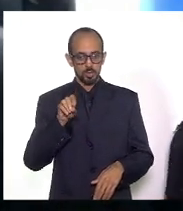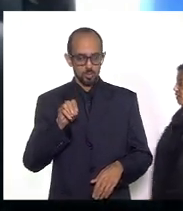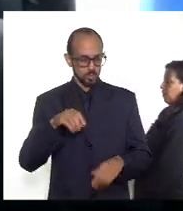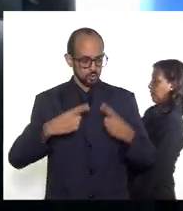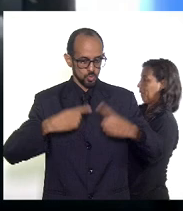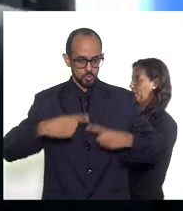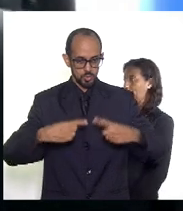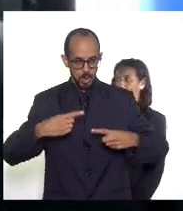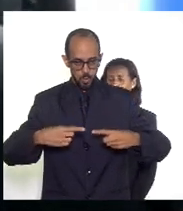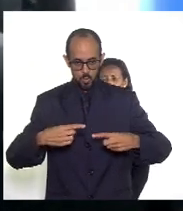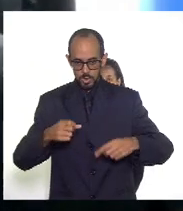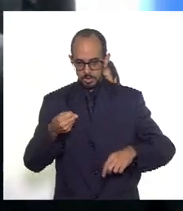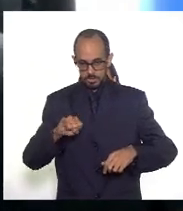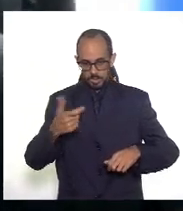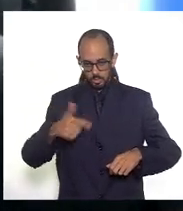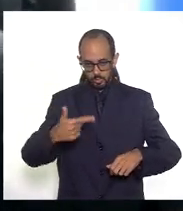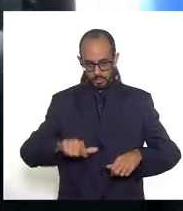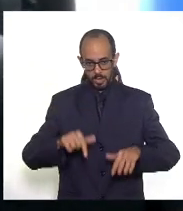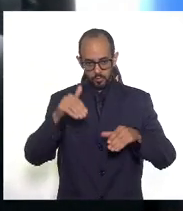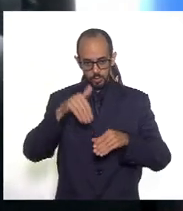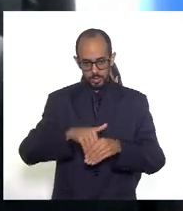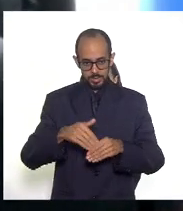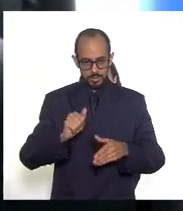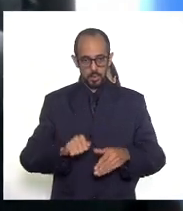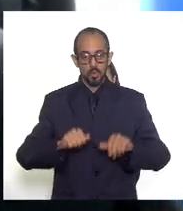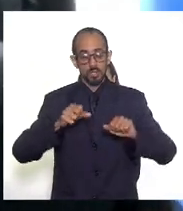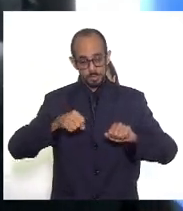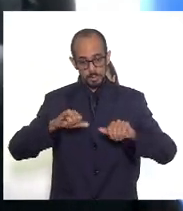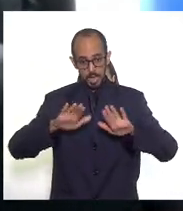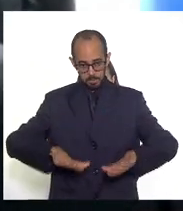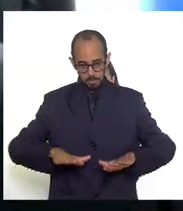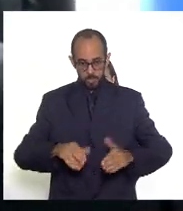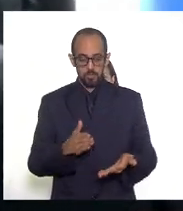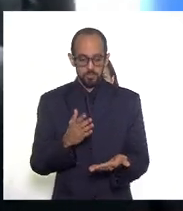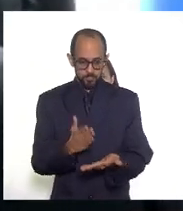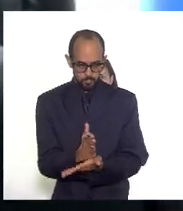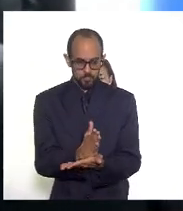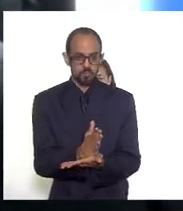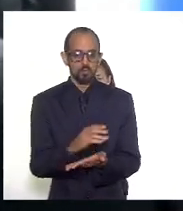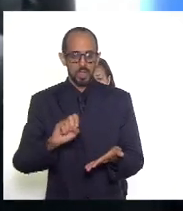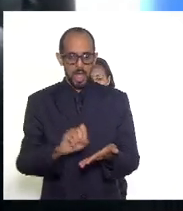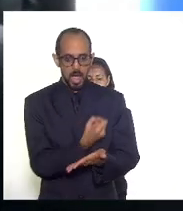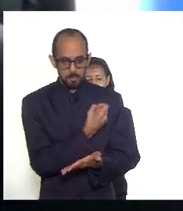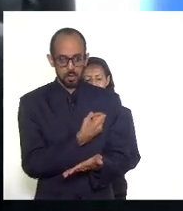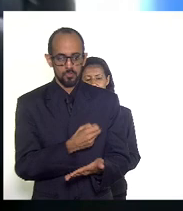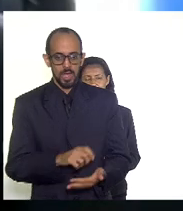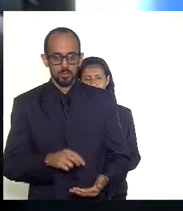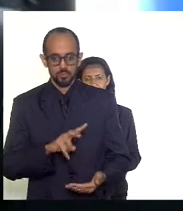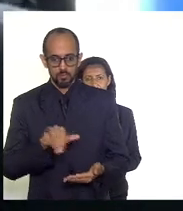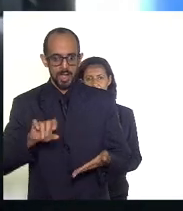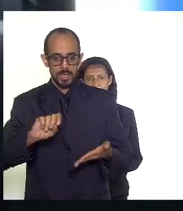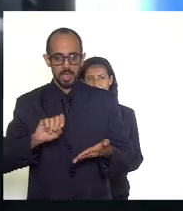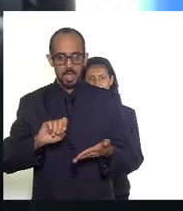Não havendo quem queira discutir, encerrada a discussão, em votação, os senhores que aprovam, permaneçam como estão, aprovado,